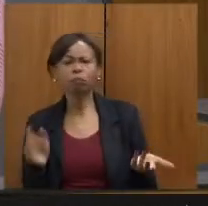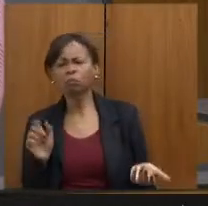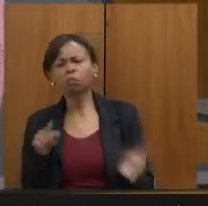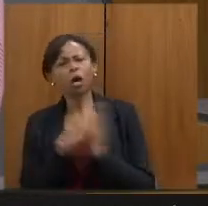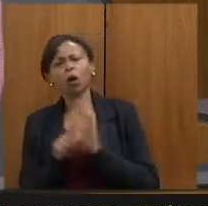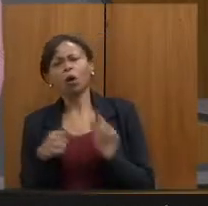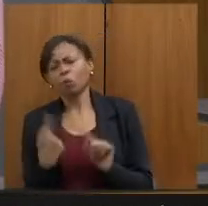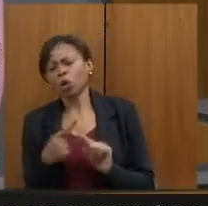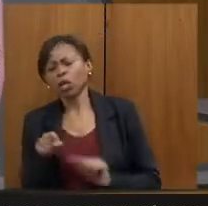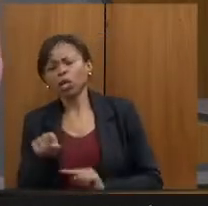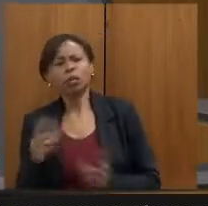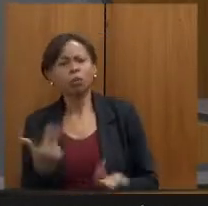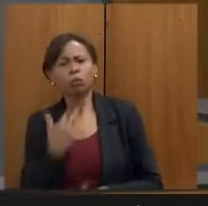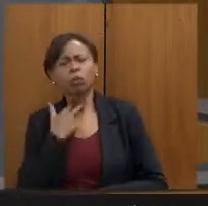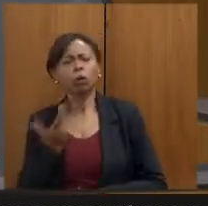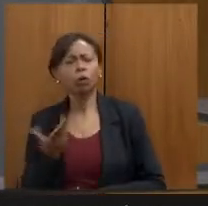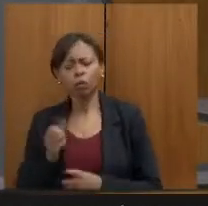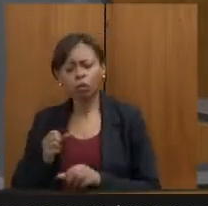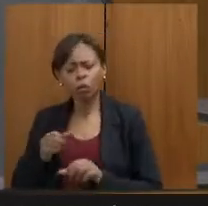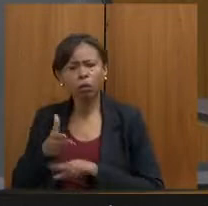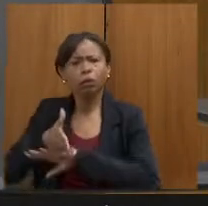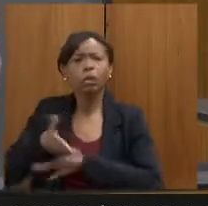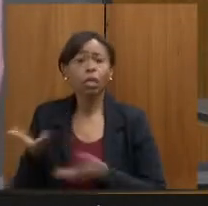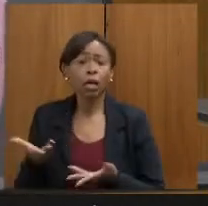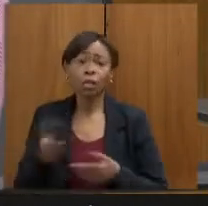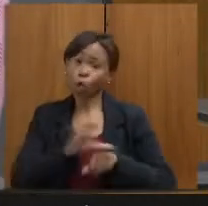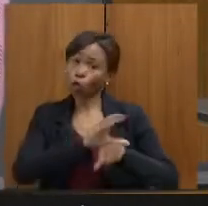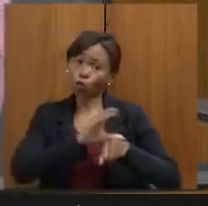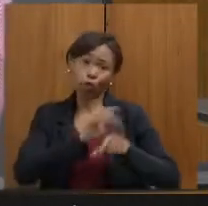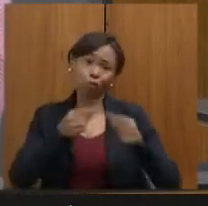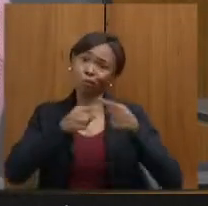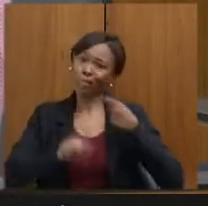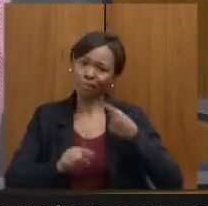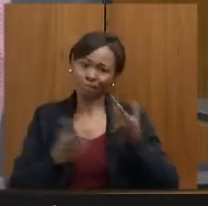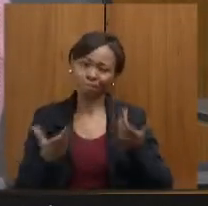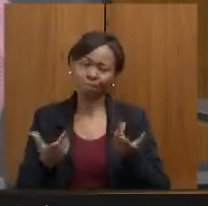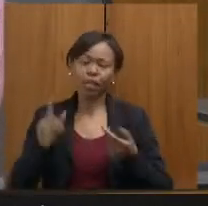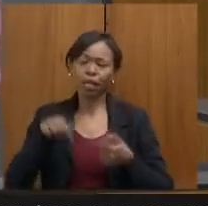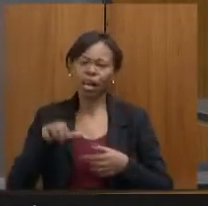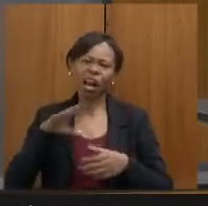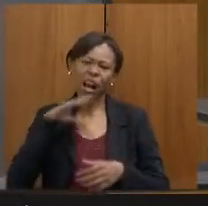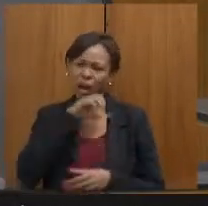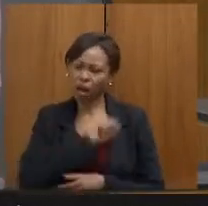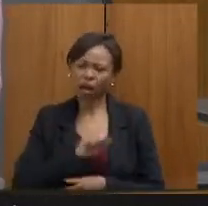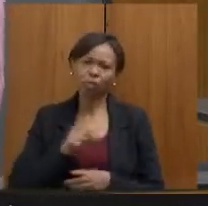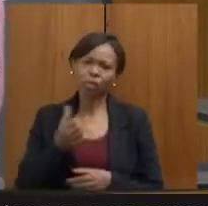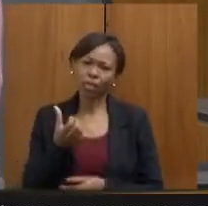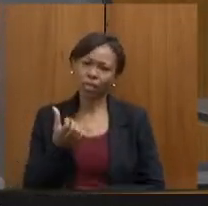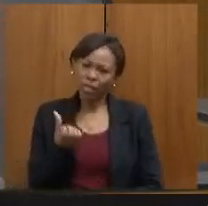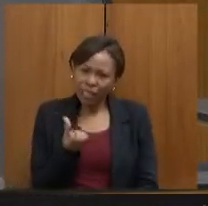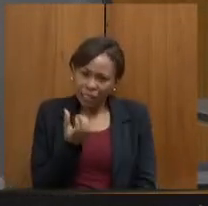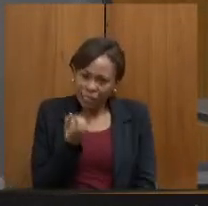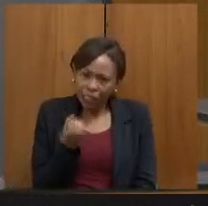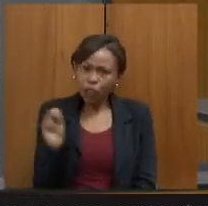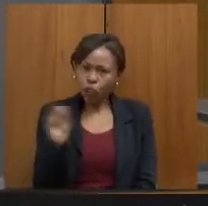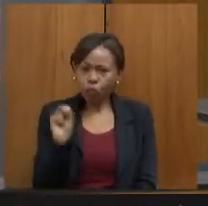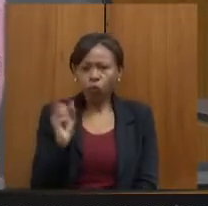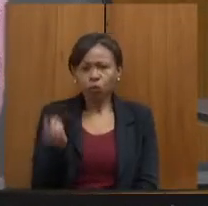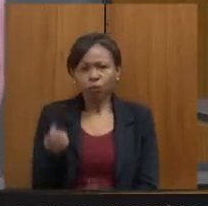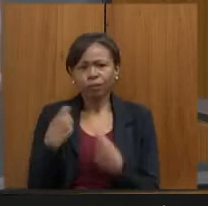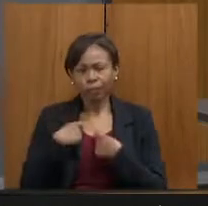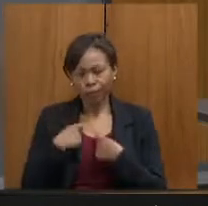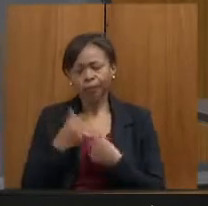essa não observância da Constituição Federal então rápidas considerações dentro dos 60 segundos que vossa excelência me